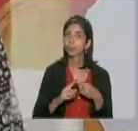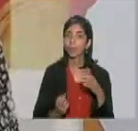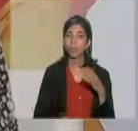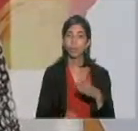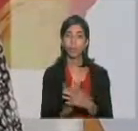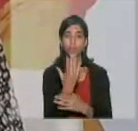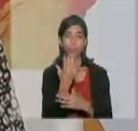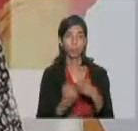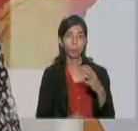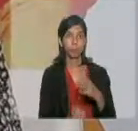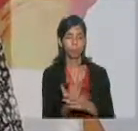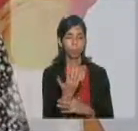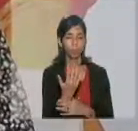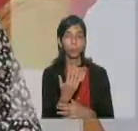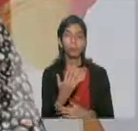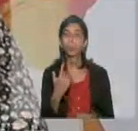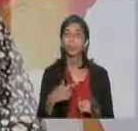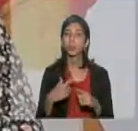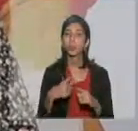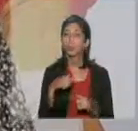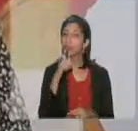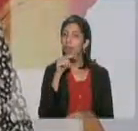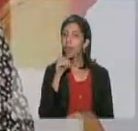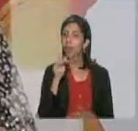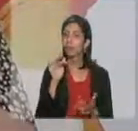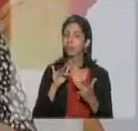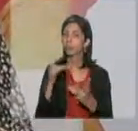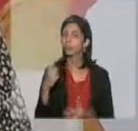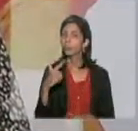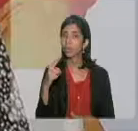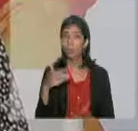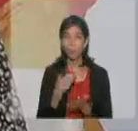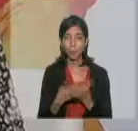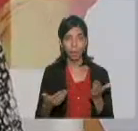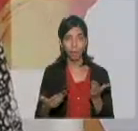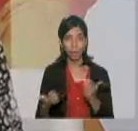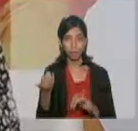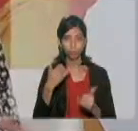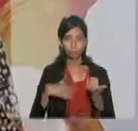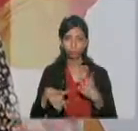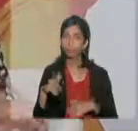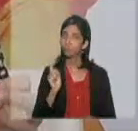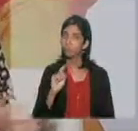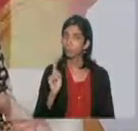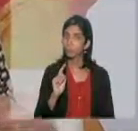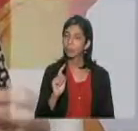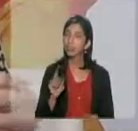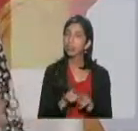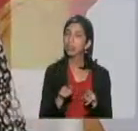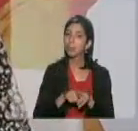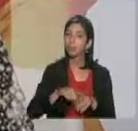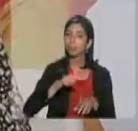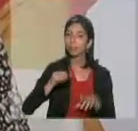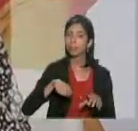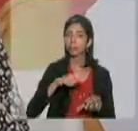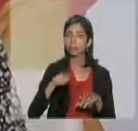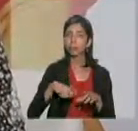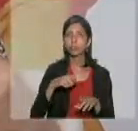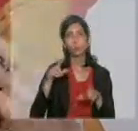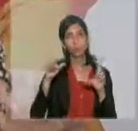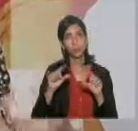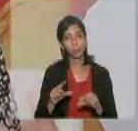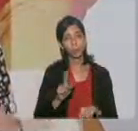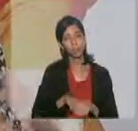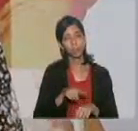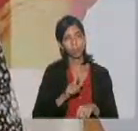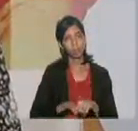vapor, porque quando a gente não tem aquele contato com a água, então a perda nutricional é menor. E o tempo de cozimento no vapor também é um pouquinho menor, né?